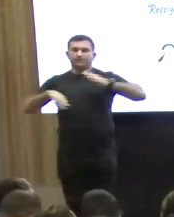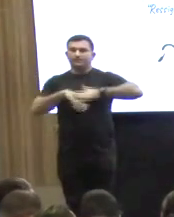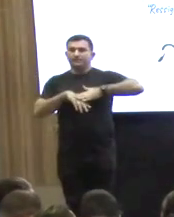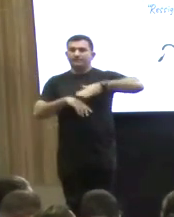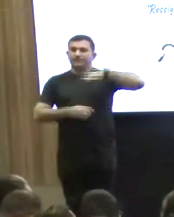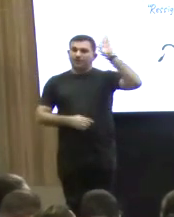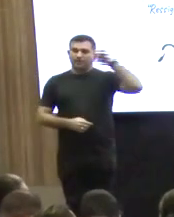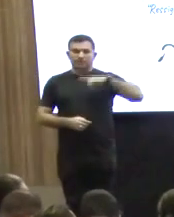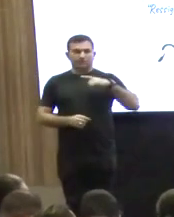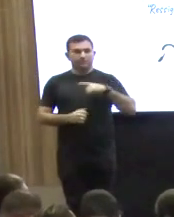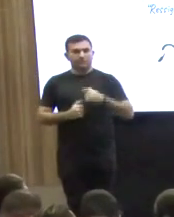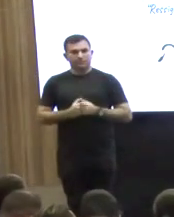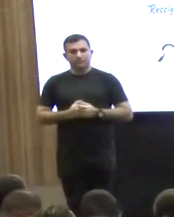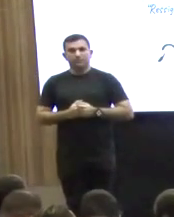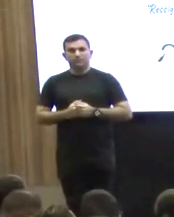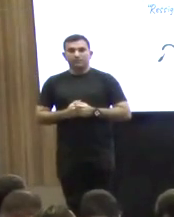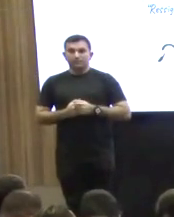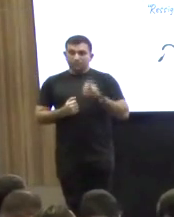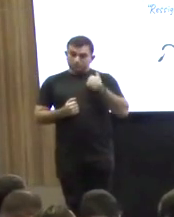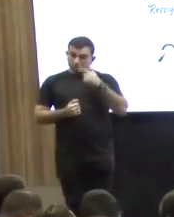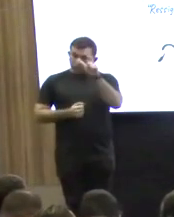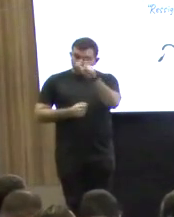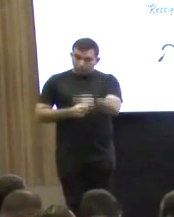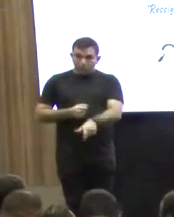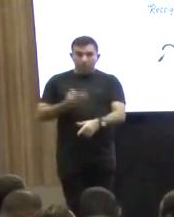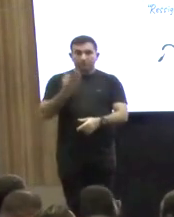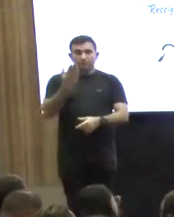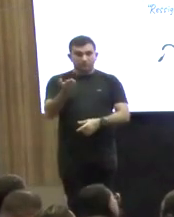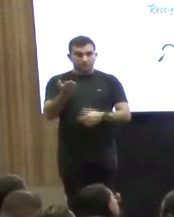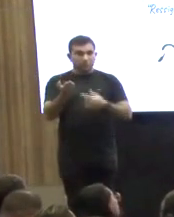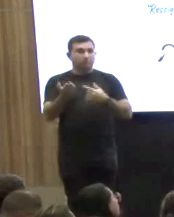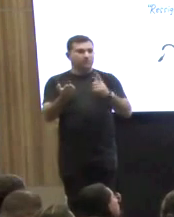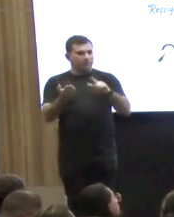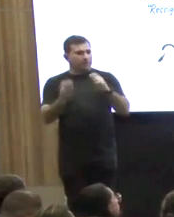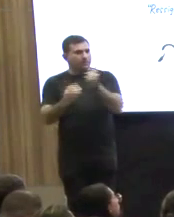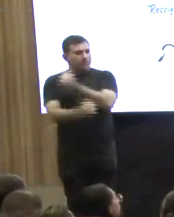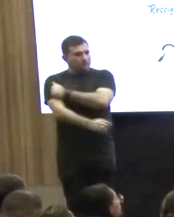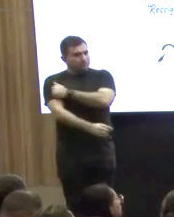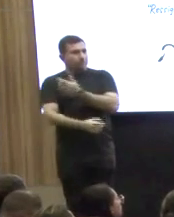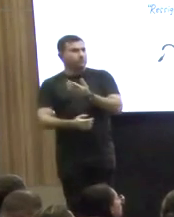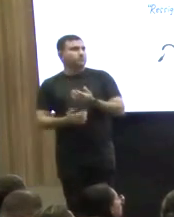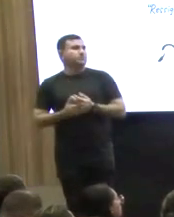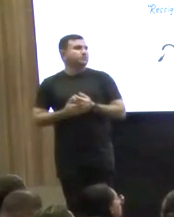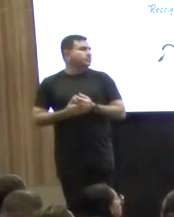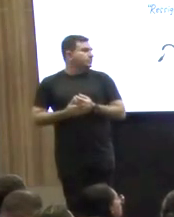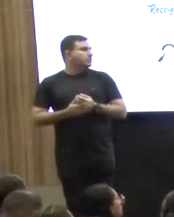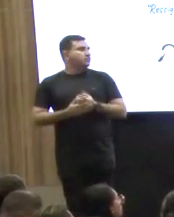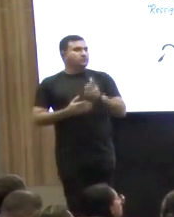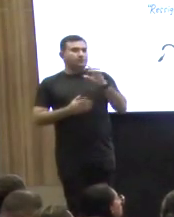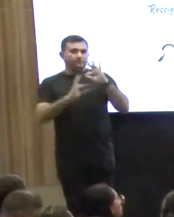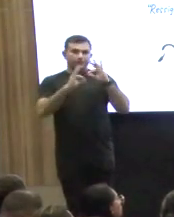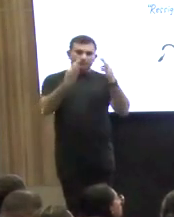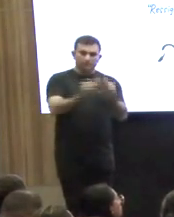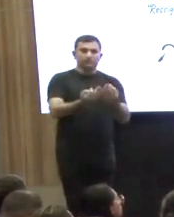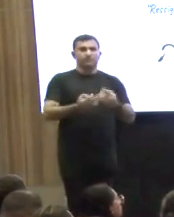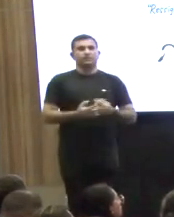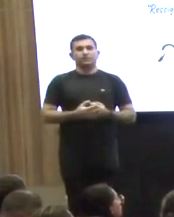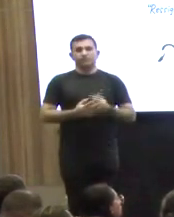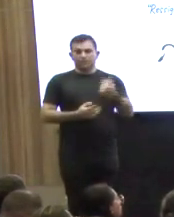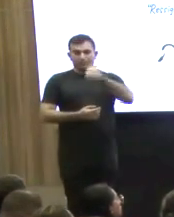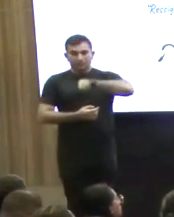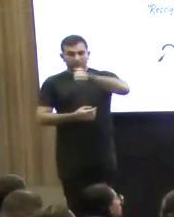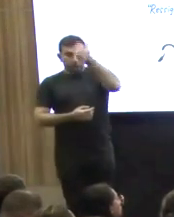eu nomeio em relação àquele sujeito que está na minha frente, que é uma estudante, que é um estudante, os familiares, eu mesmo,